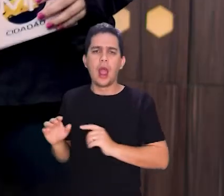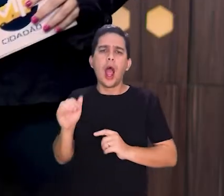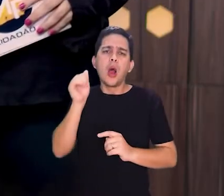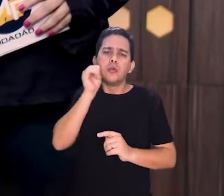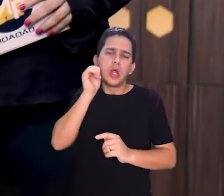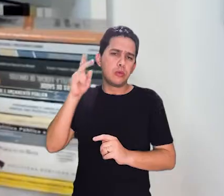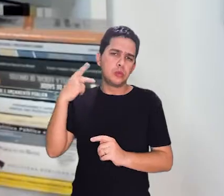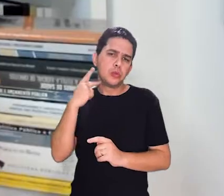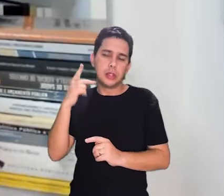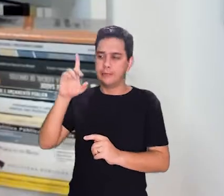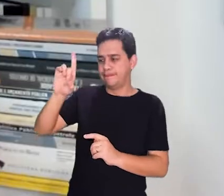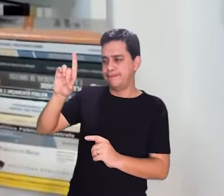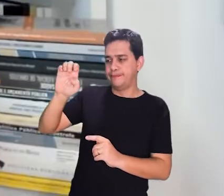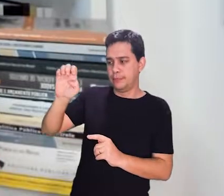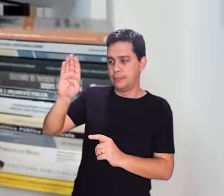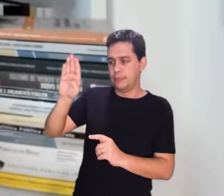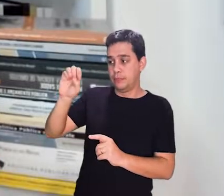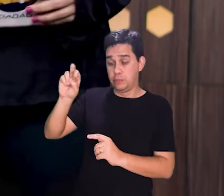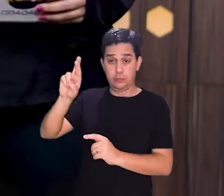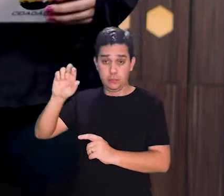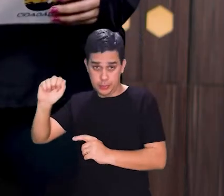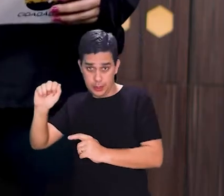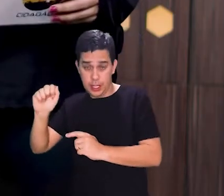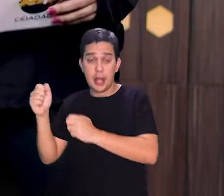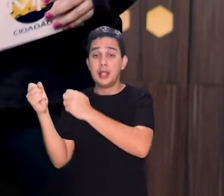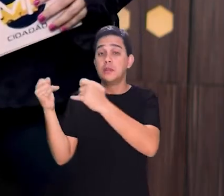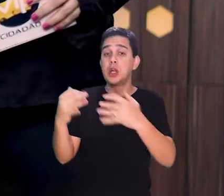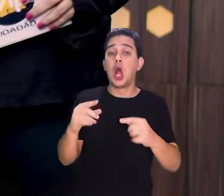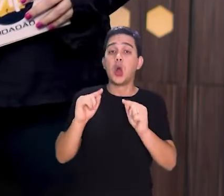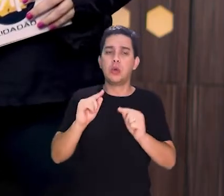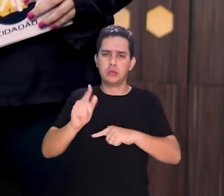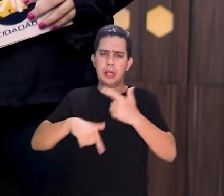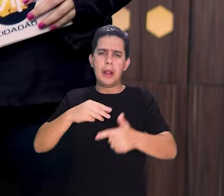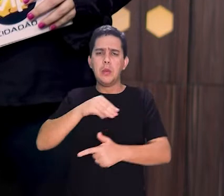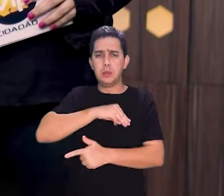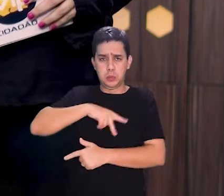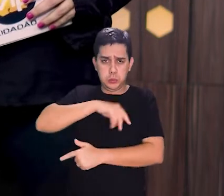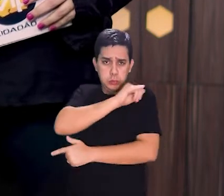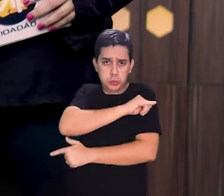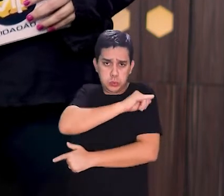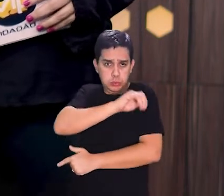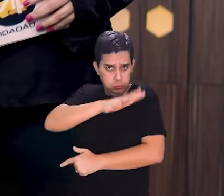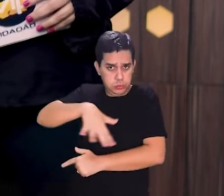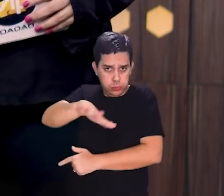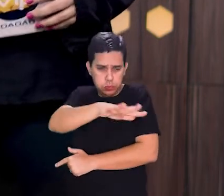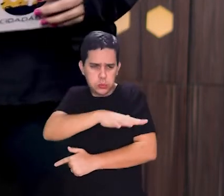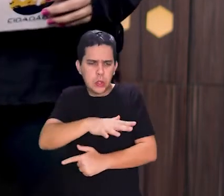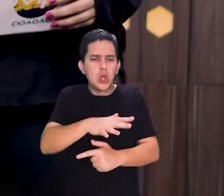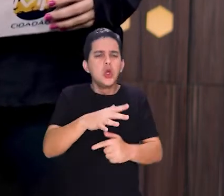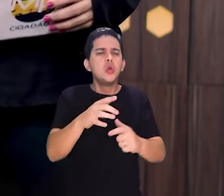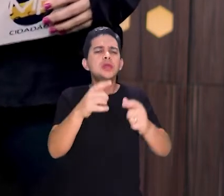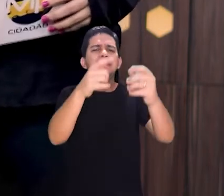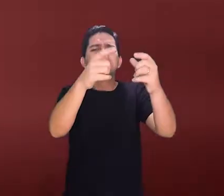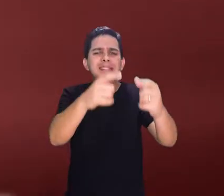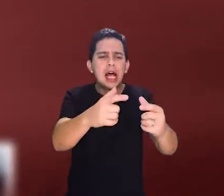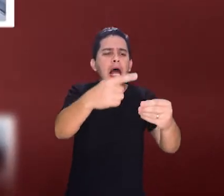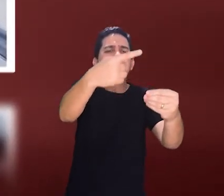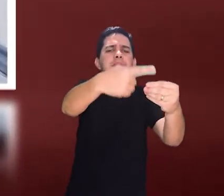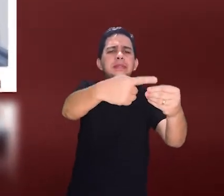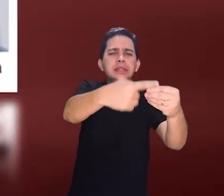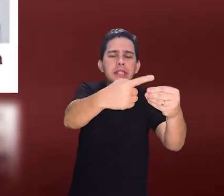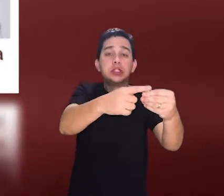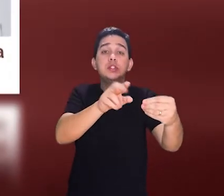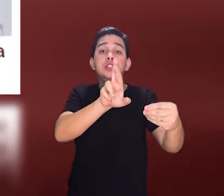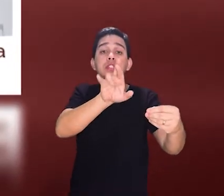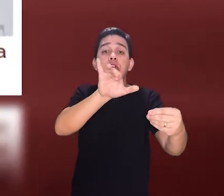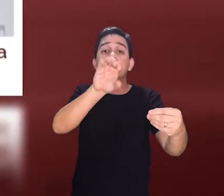promotora de justiça, Débora da Silva Vicente, vai explicar a atuação do Ministério Público do Estado do Rio de Janeiro para a prorrogação da intervenção